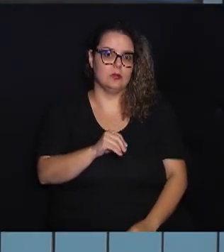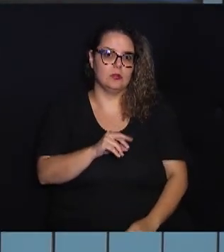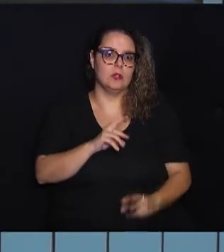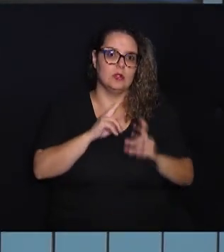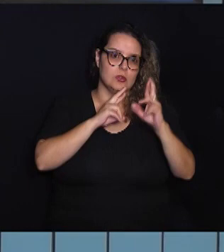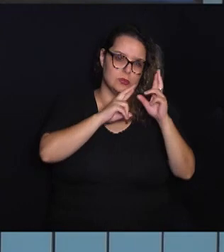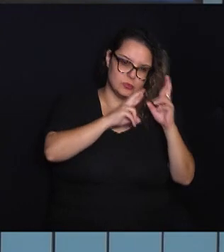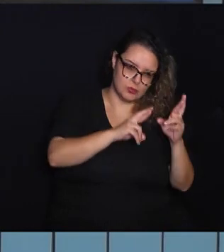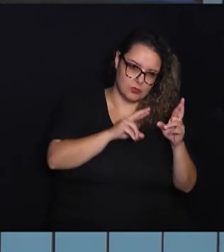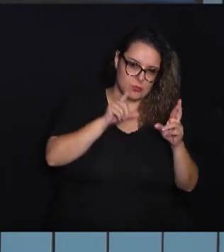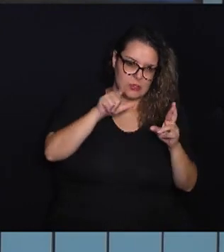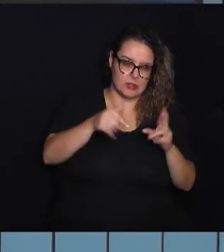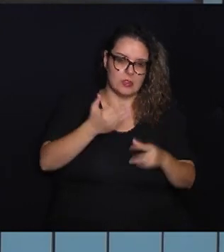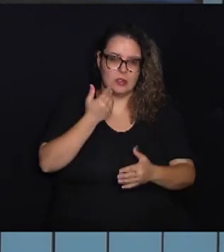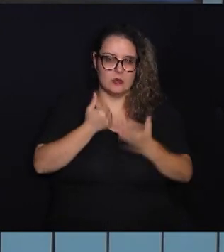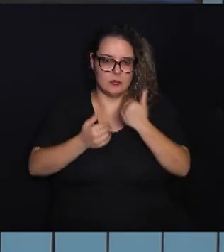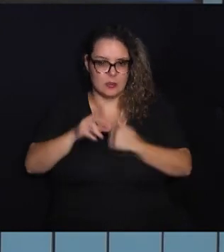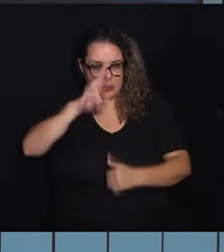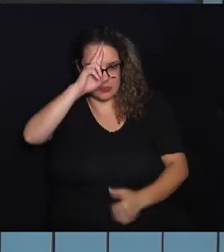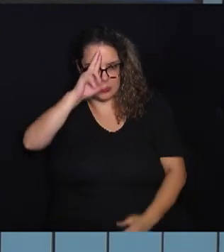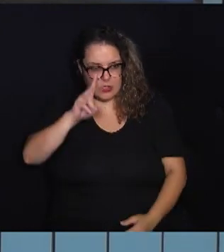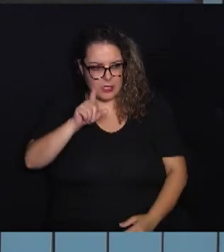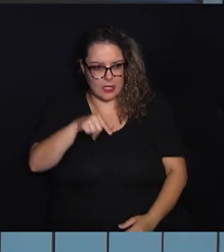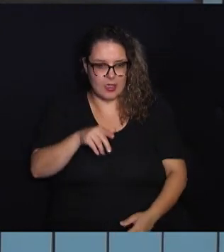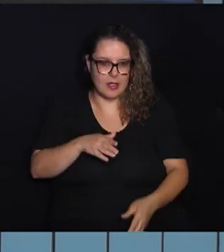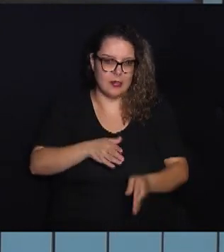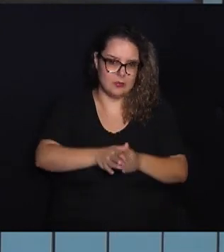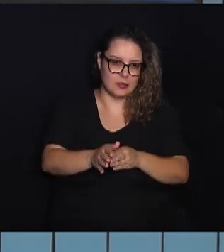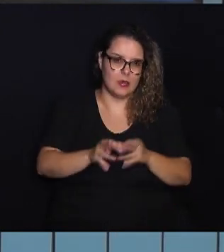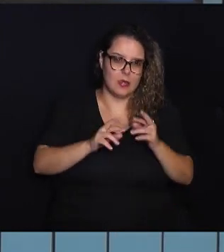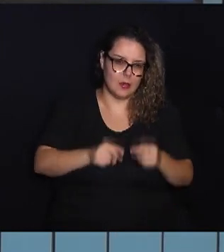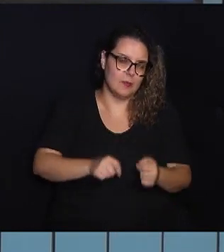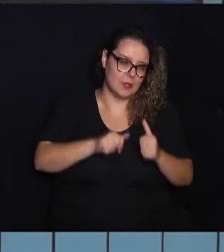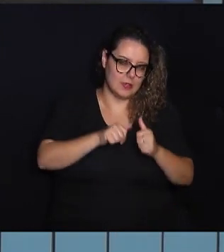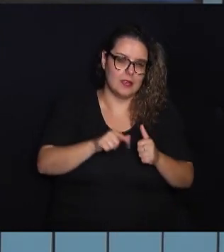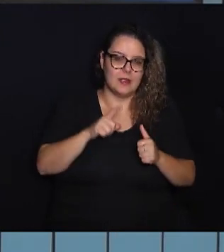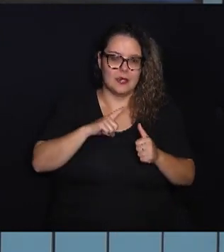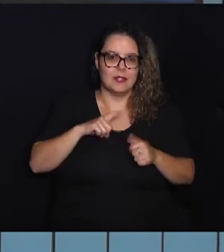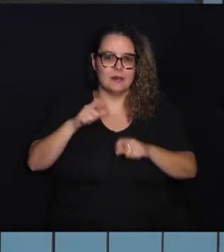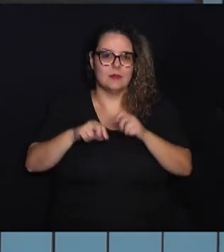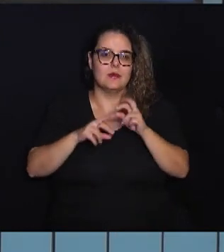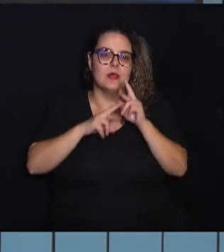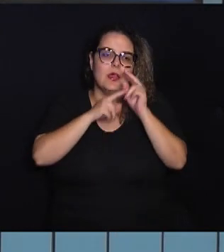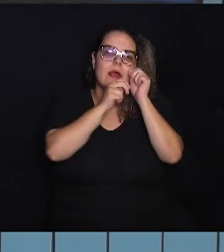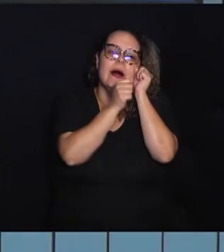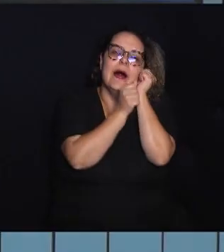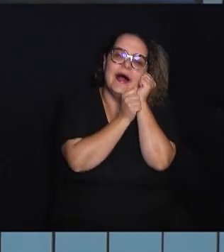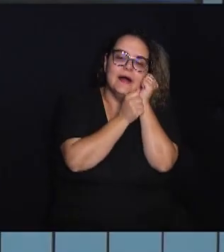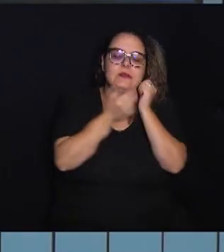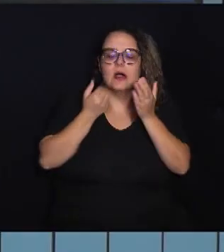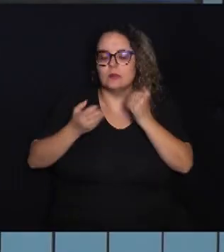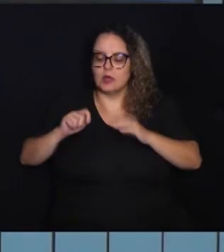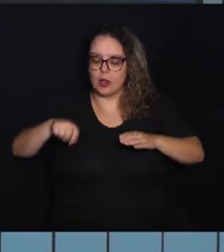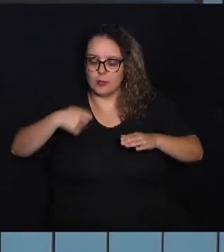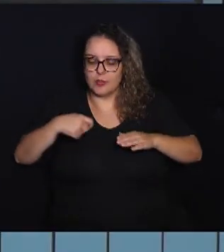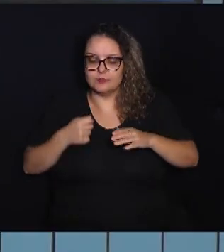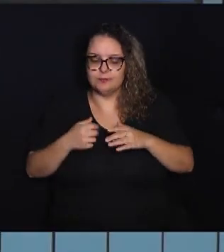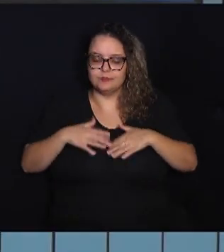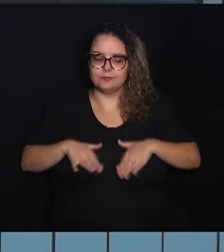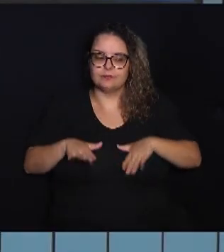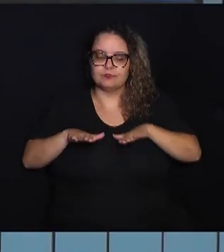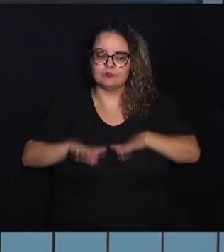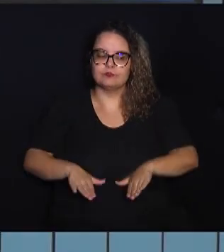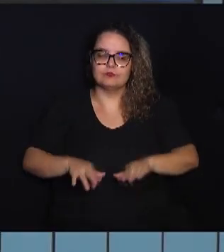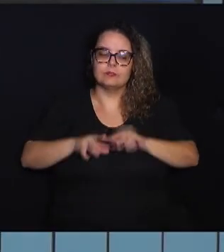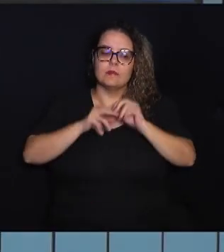é recomendado? É benéfico também? Porque eu sei que tem muita gente que tira aquele cochilinho, né? Gosta de dar aquela dormidinha depois do almoço.